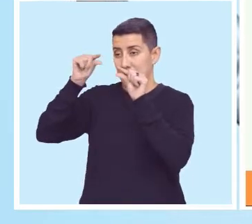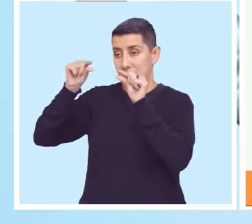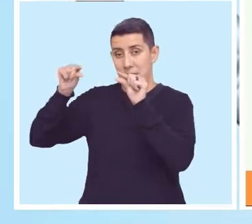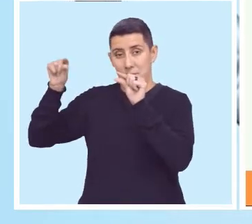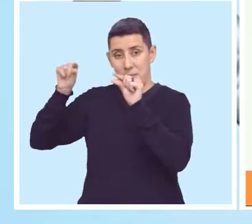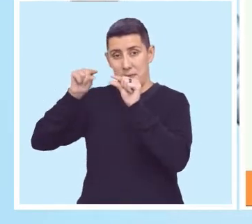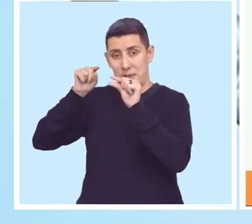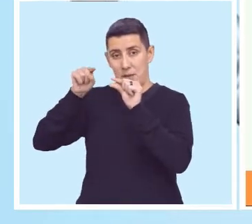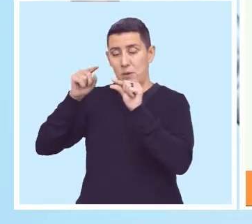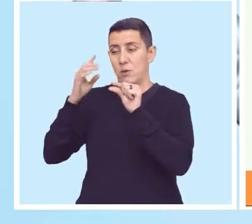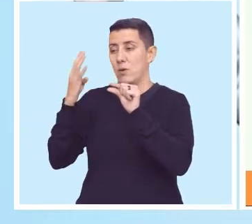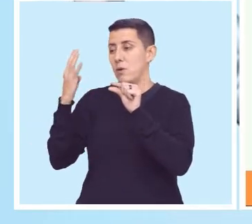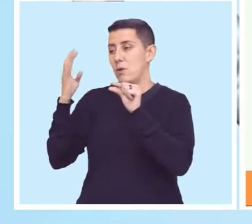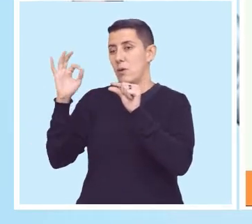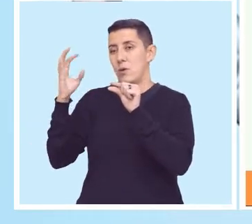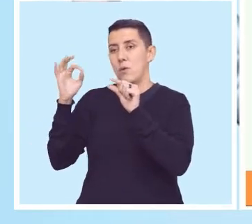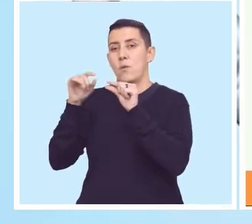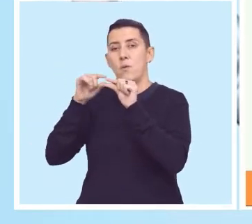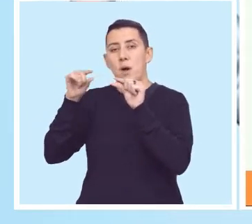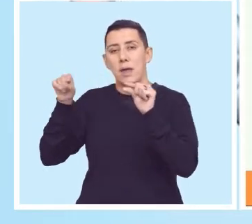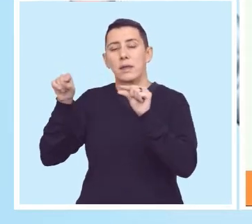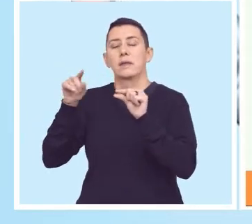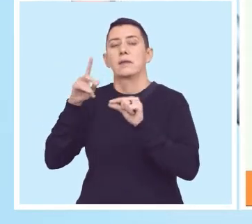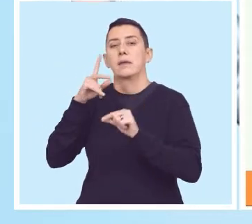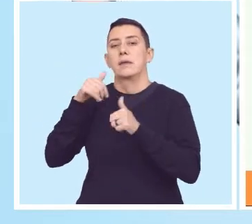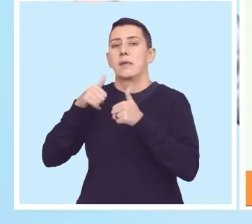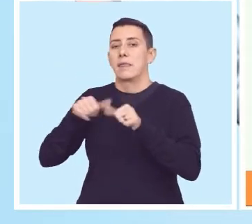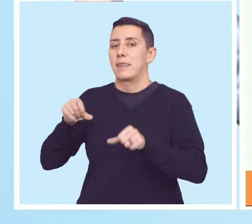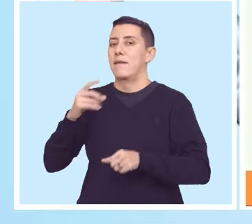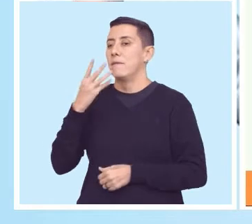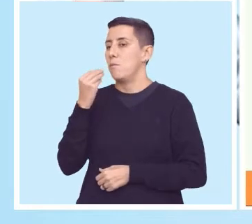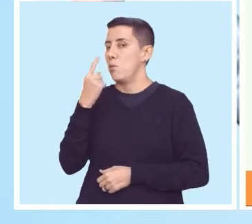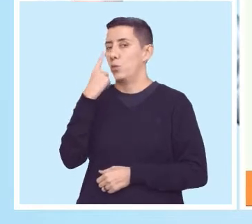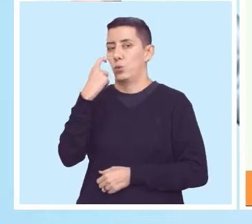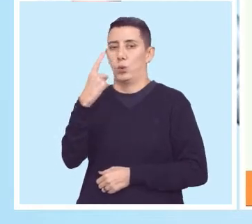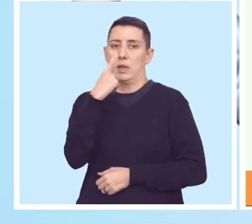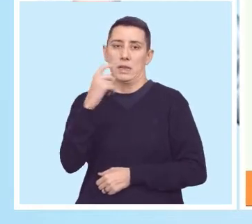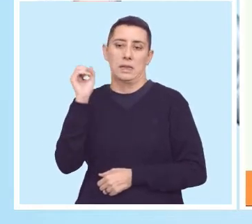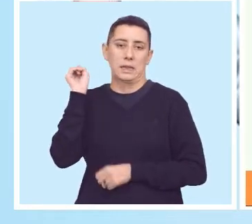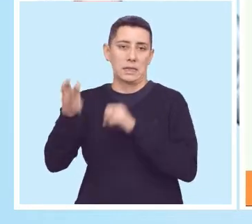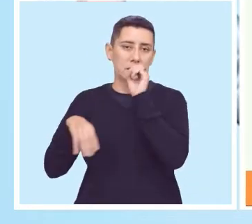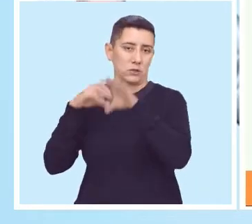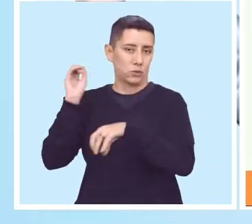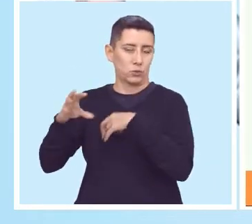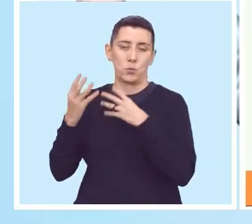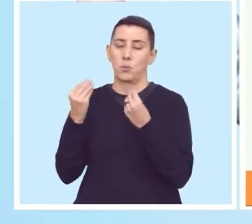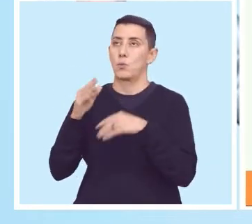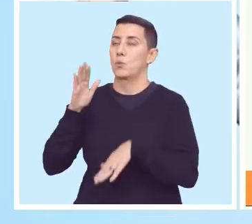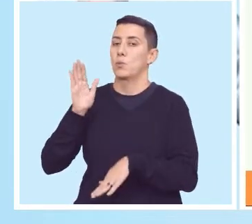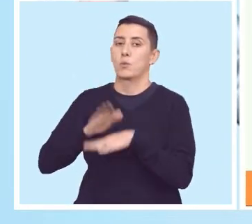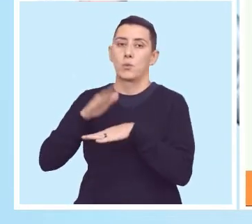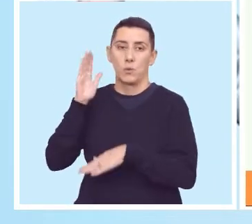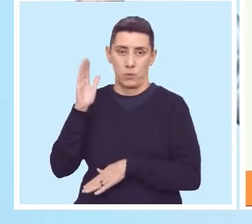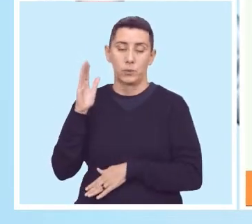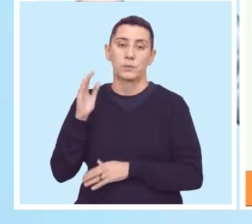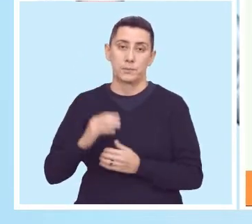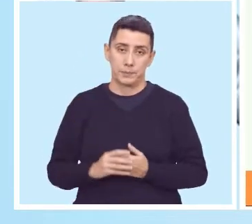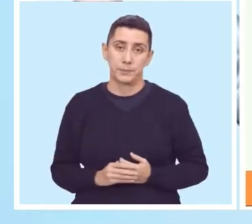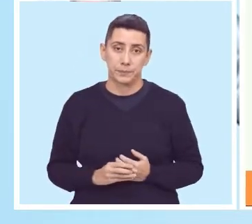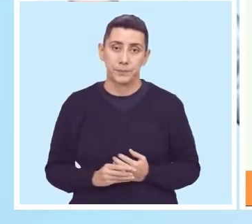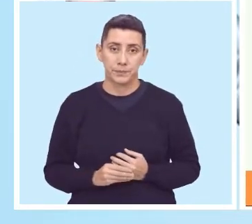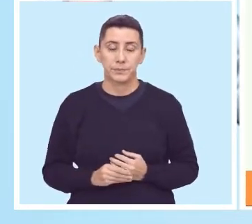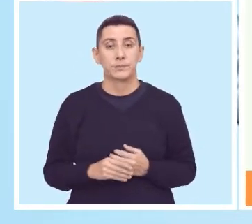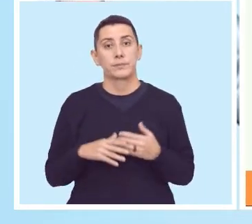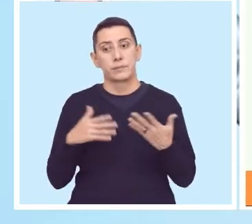Igarapé do 40 estava com bastante incidência de lixo. Bastante incidência de lixo. Então, de repente, ali era o momento de